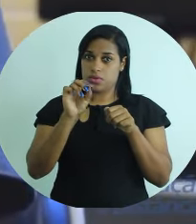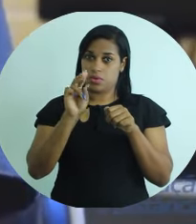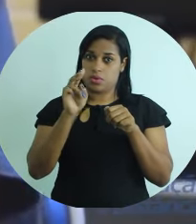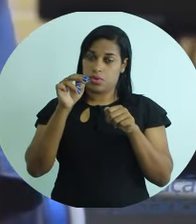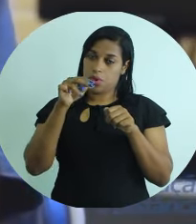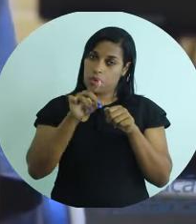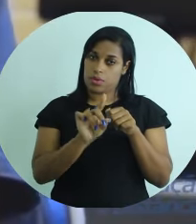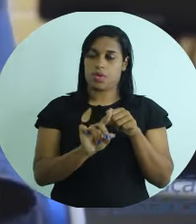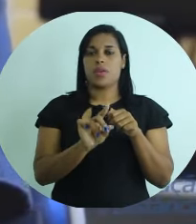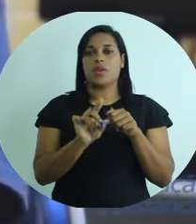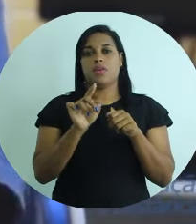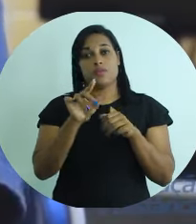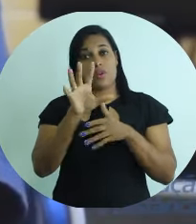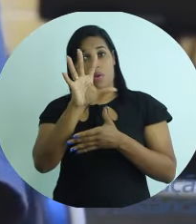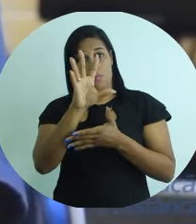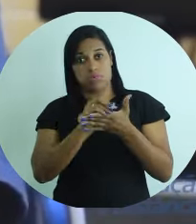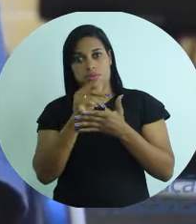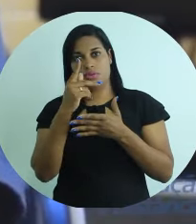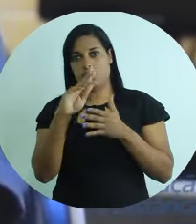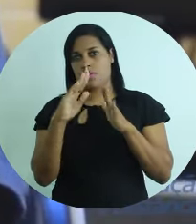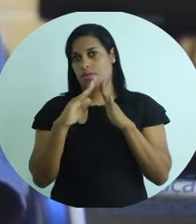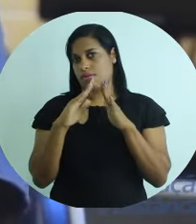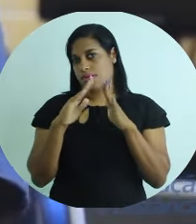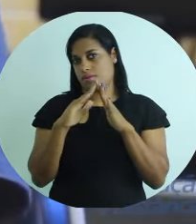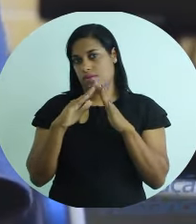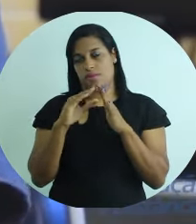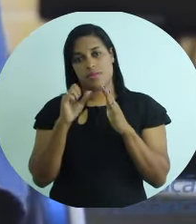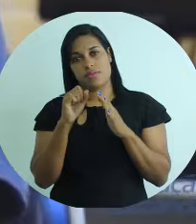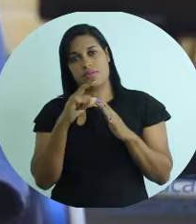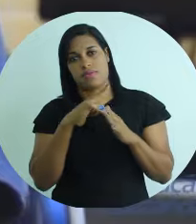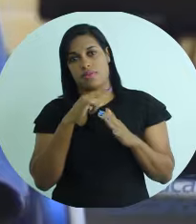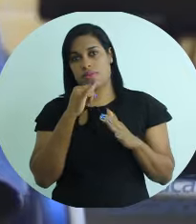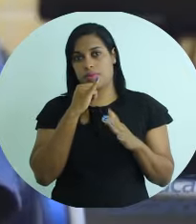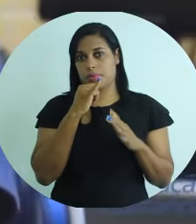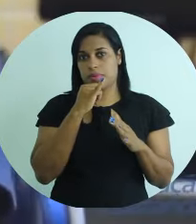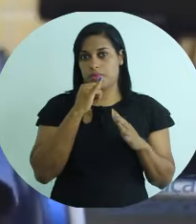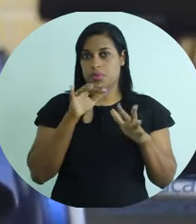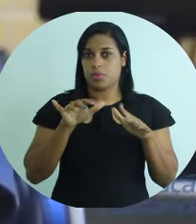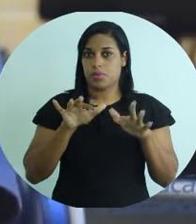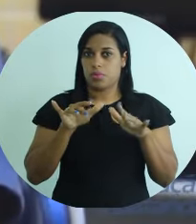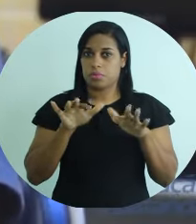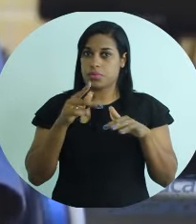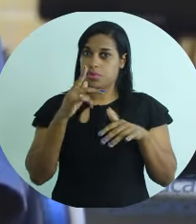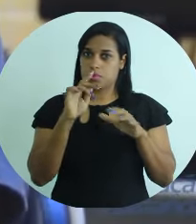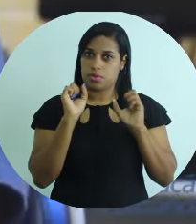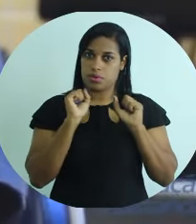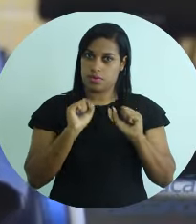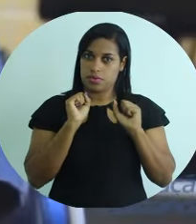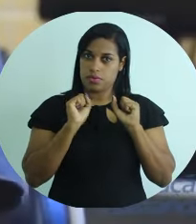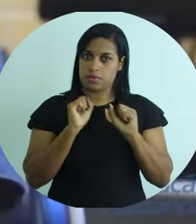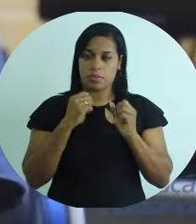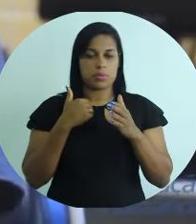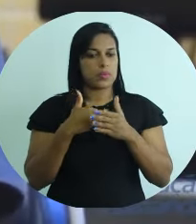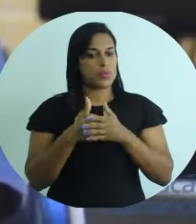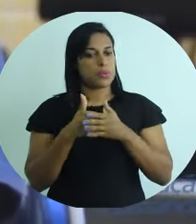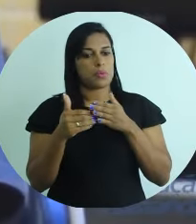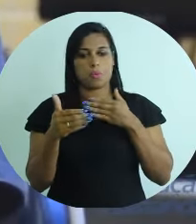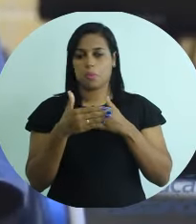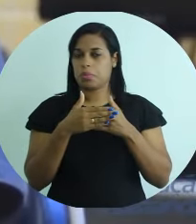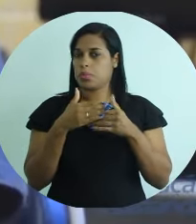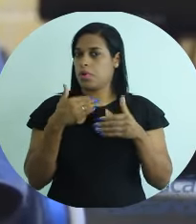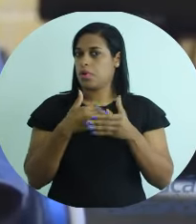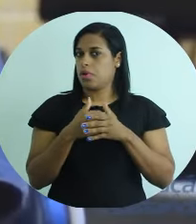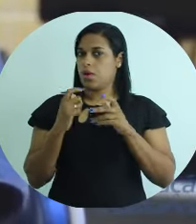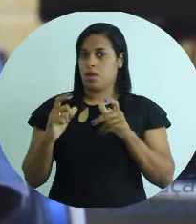pode copiar ele na sua casa, caso você não tenha, caso você tenha, por exemplo, um computador, você pode, em qualquer sistema operacional,